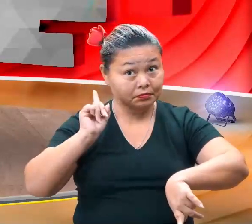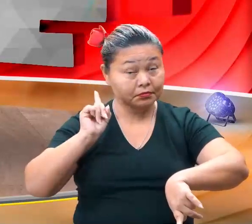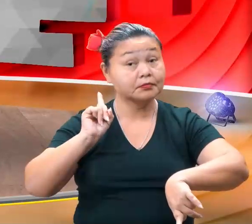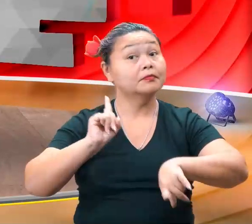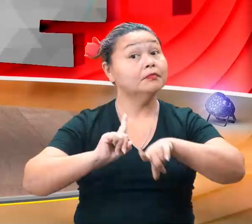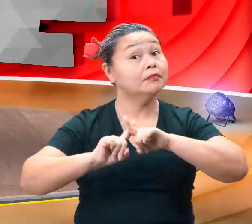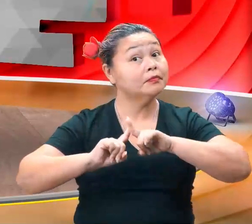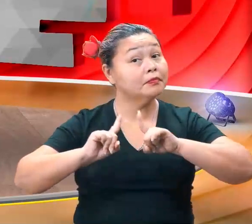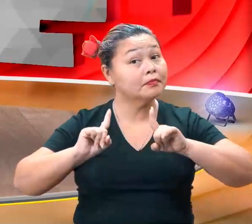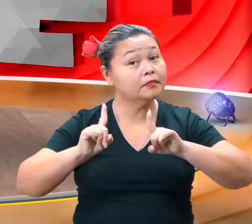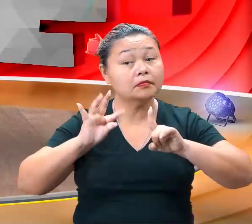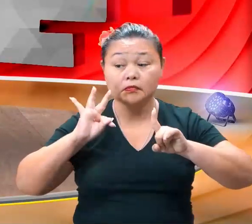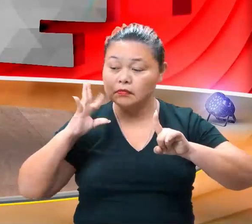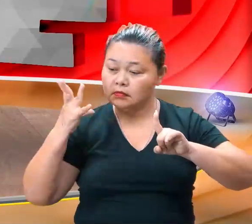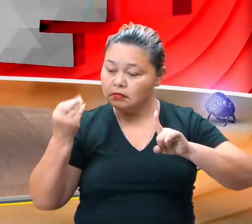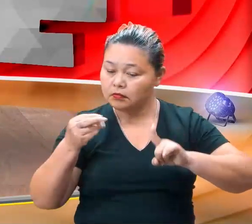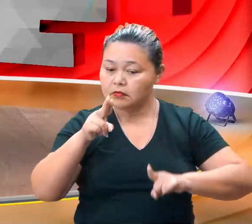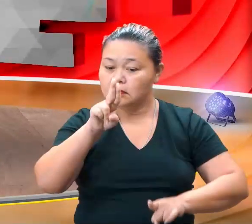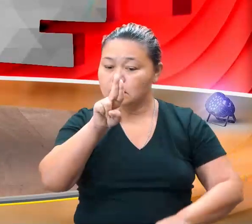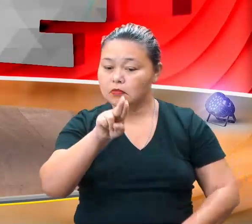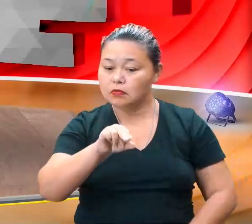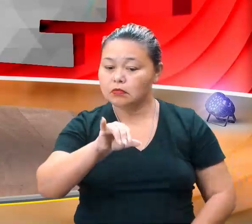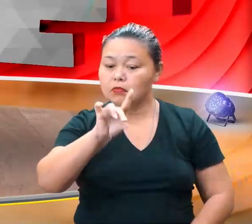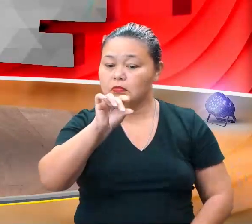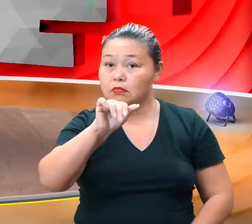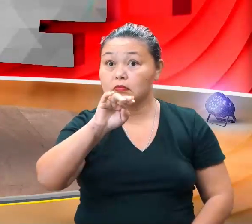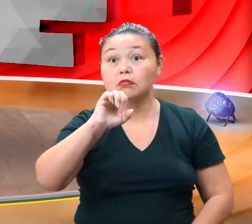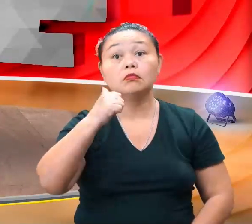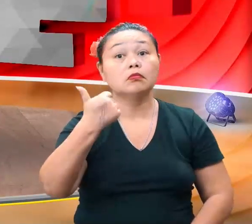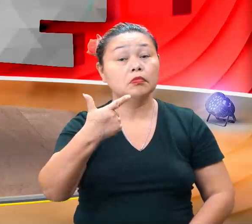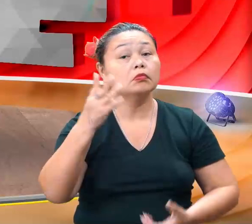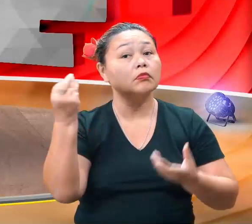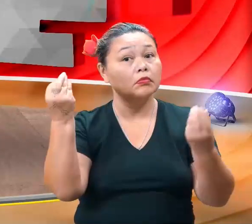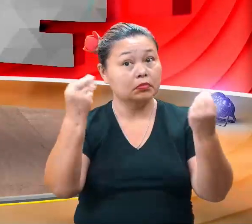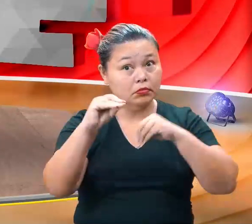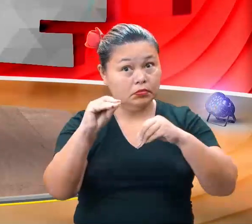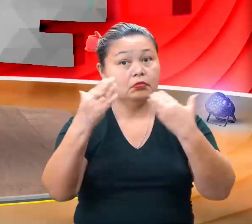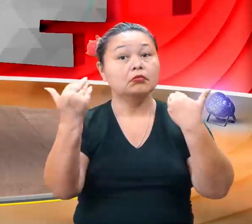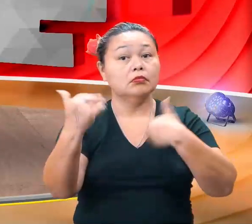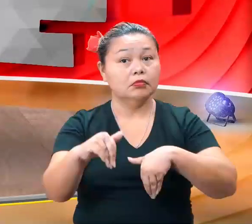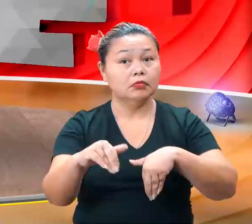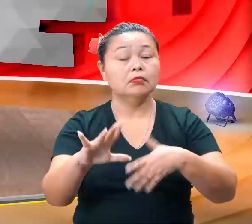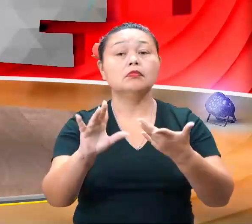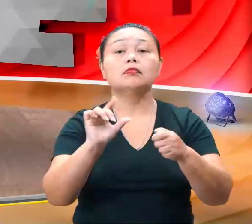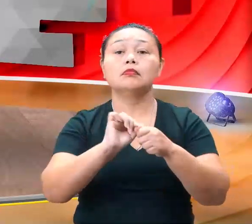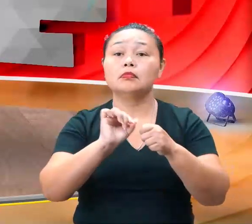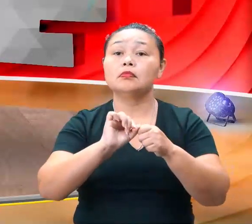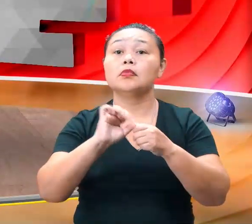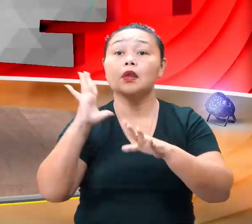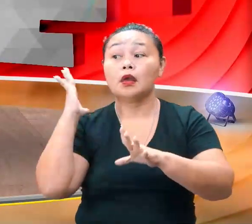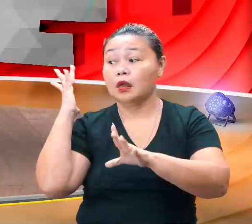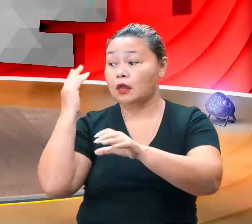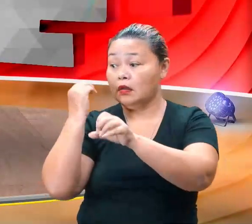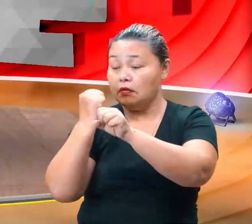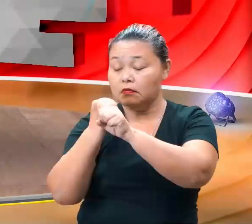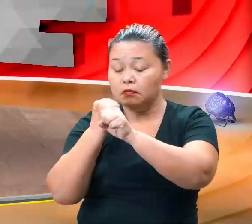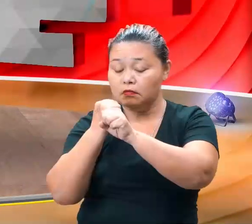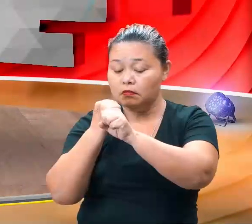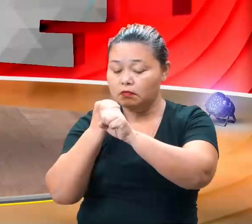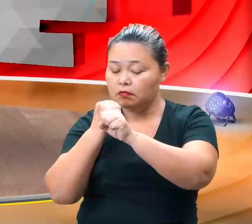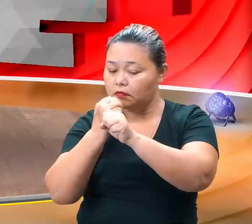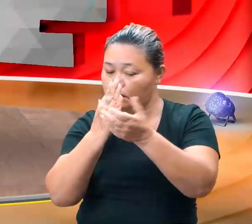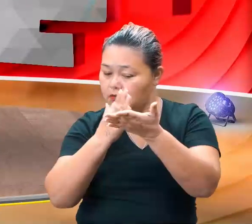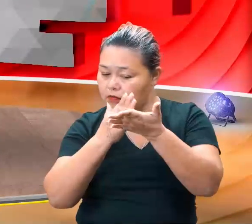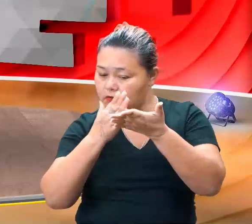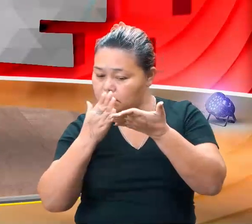Mas toda a unidade 1 pode ser contemplada na avaliação, tá? Fica a dica, tá bom? Então a gente revisa apenas uma parte